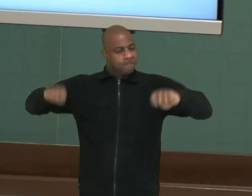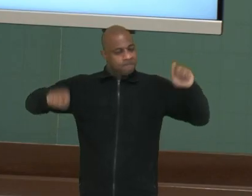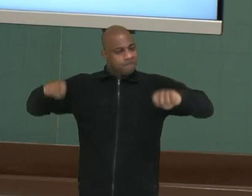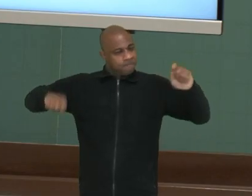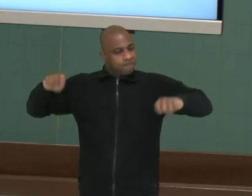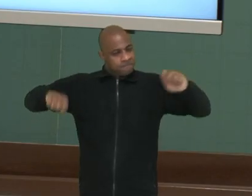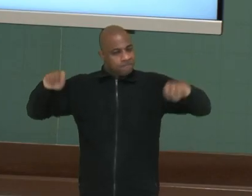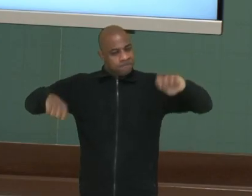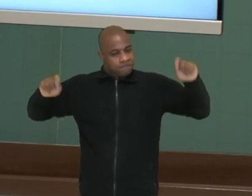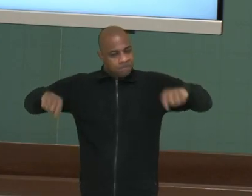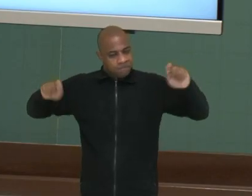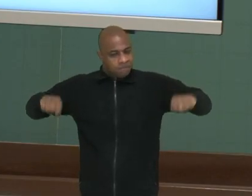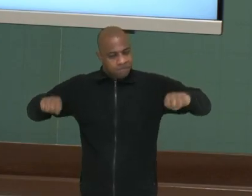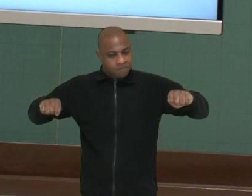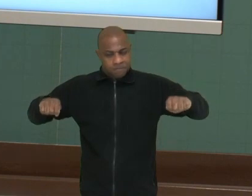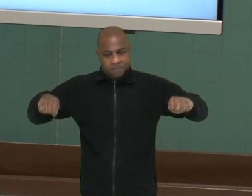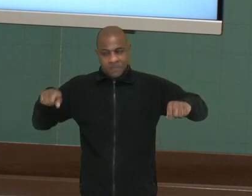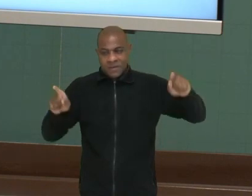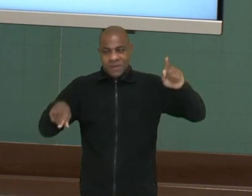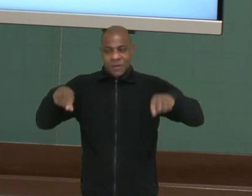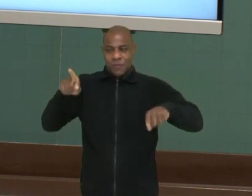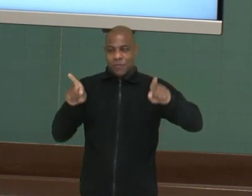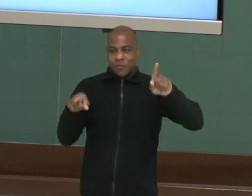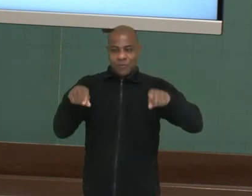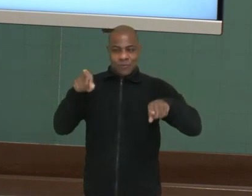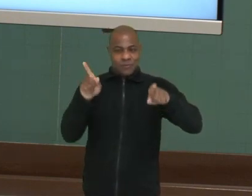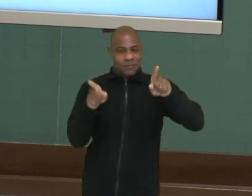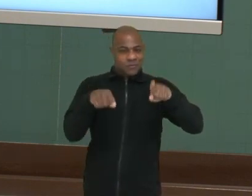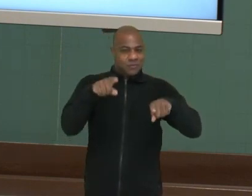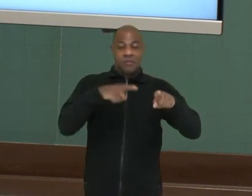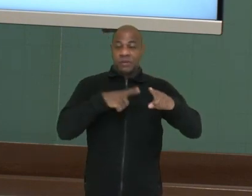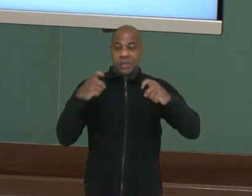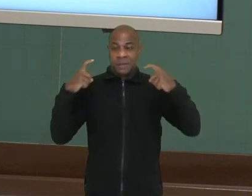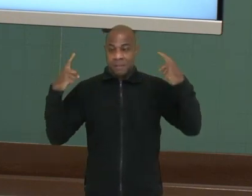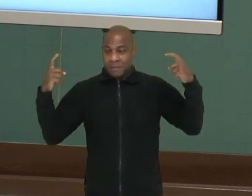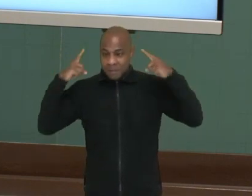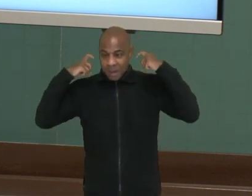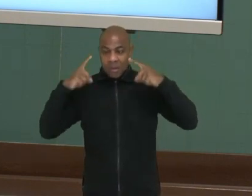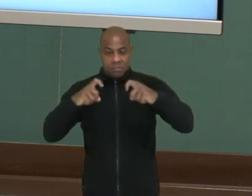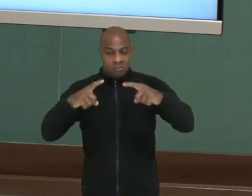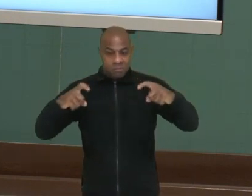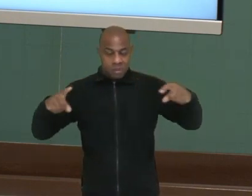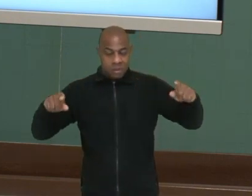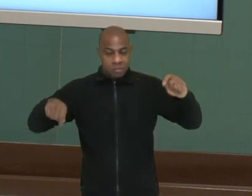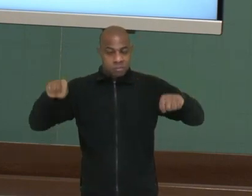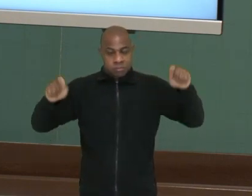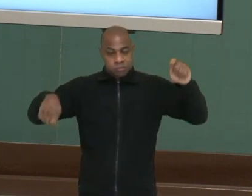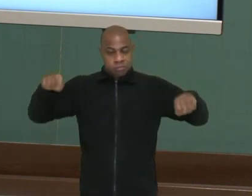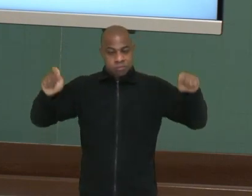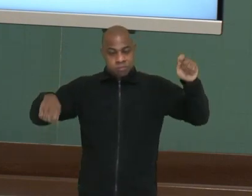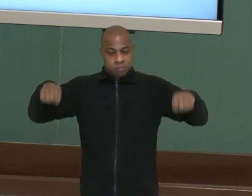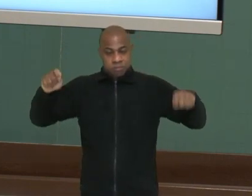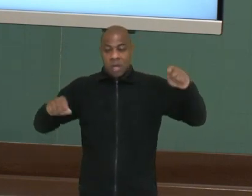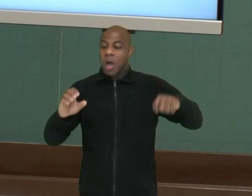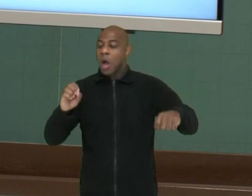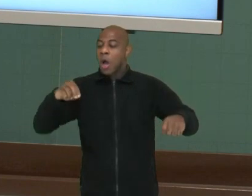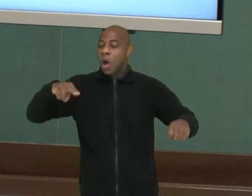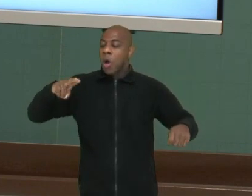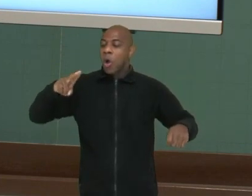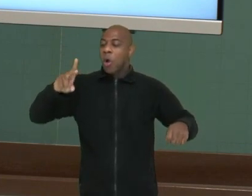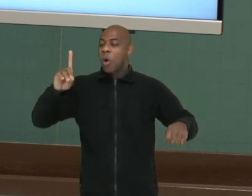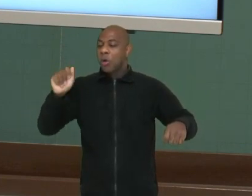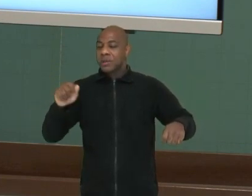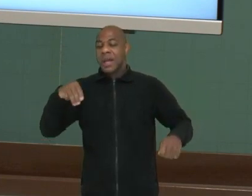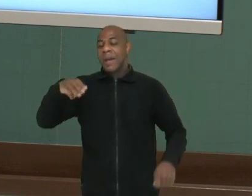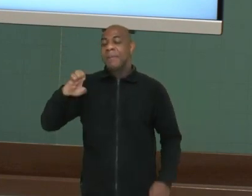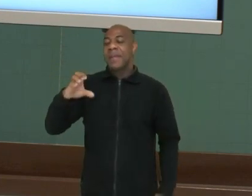você vai provocar uma onda mecânica. Ali a onda, cuidado, ali o som, pessoal, ele vai usar a corda para se propagar, é uma